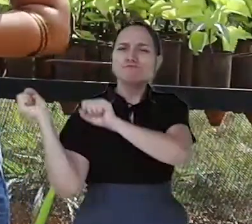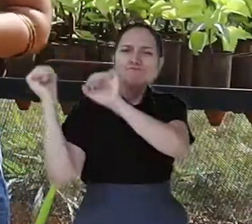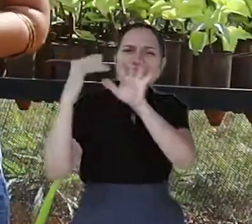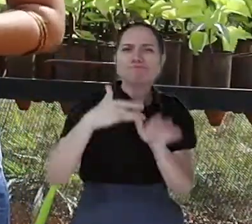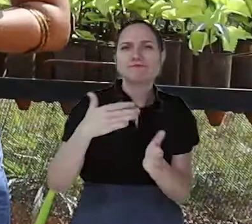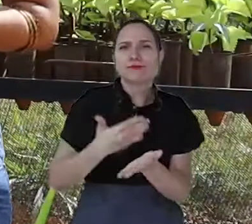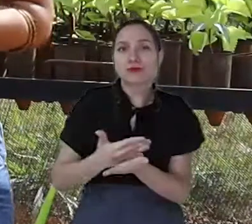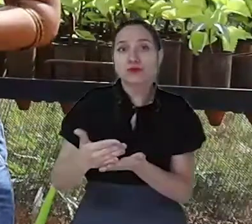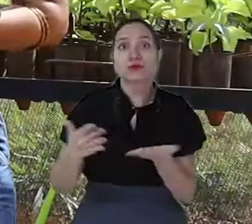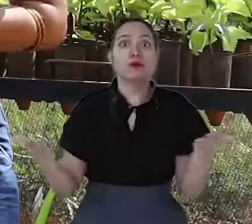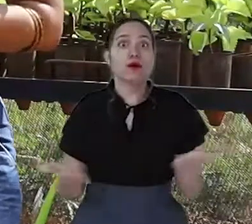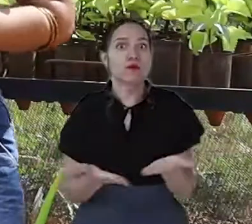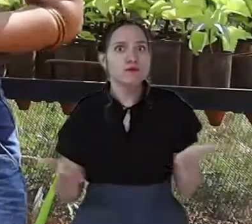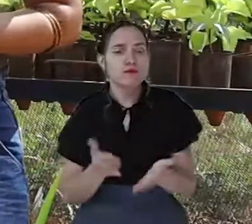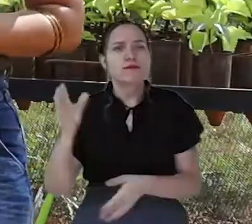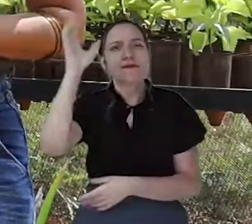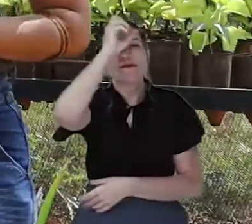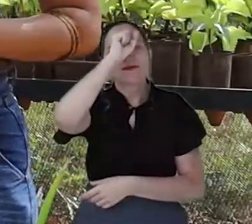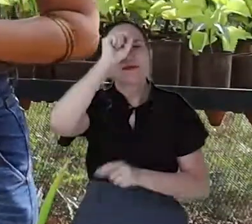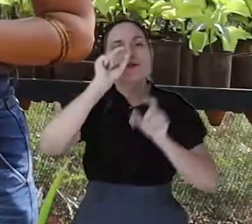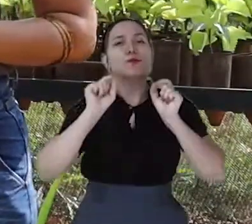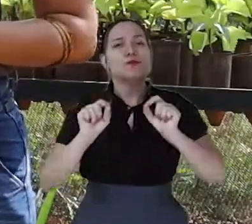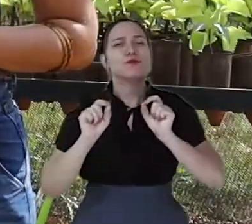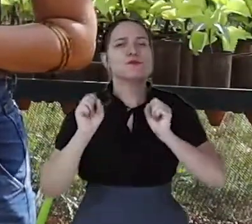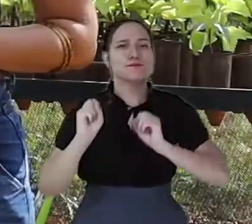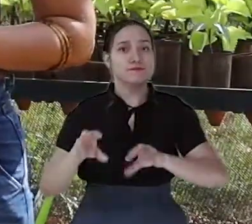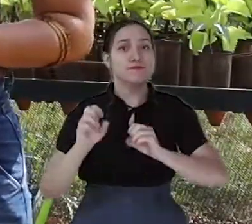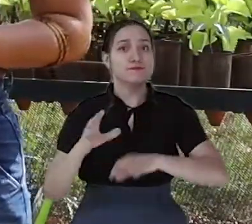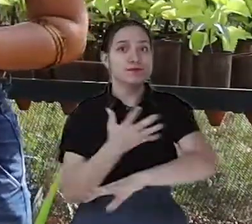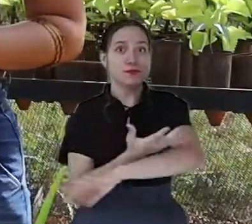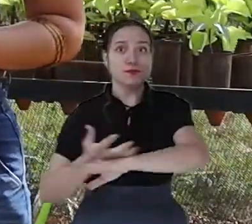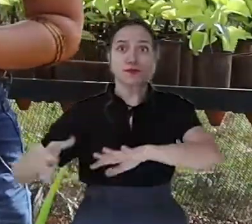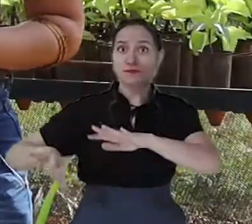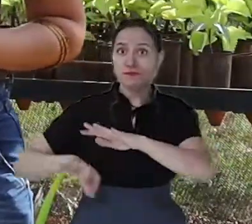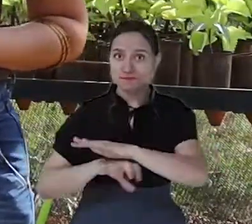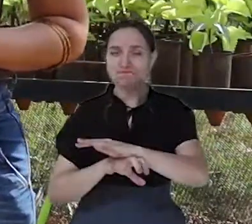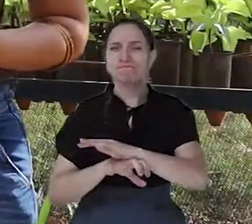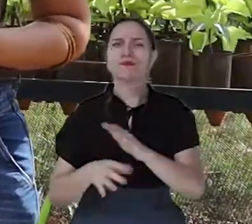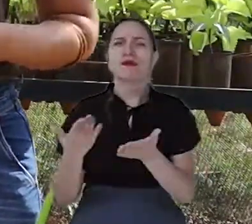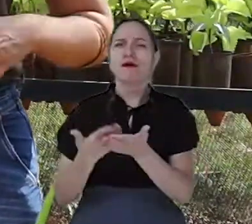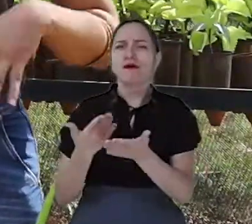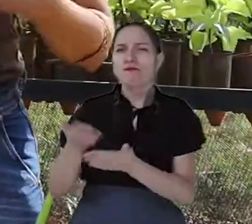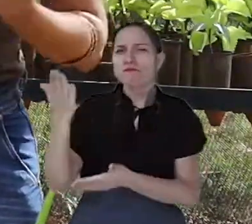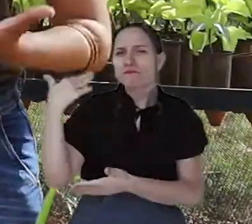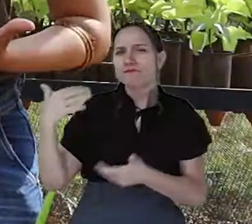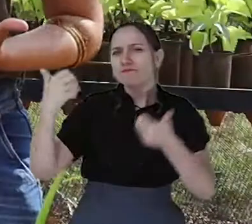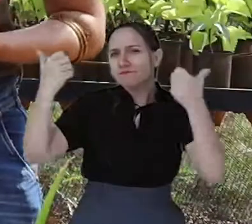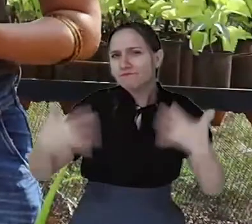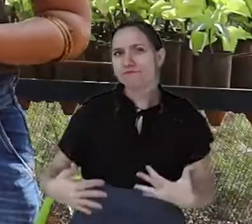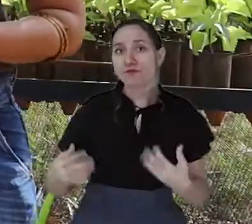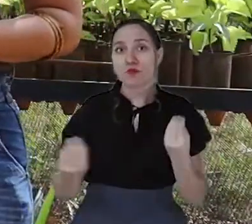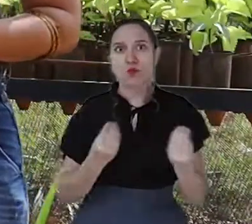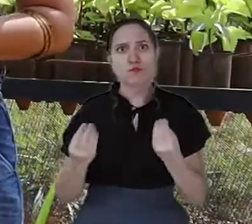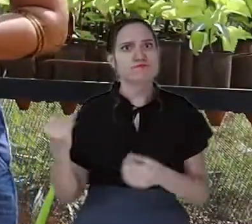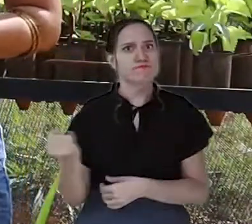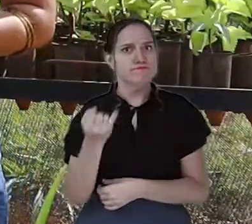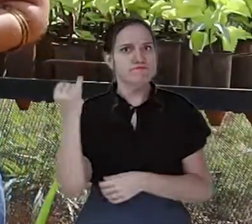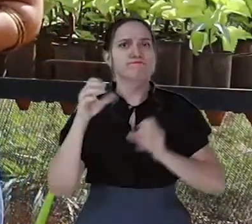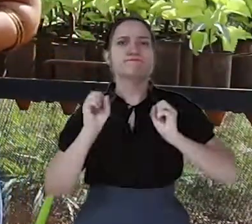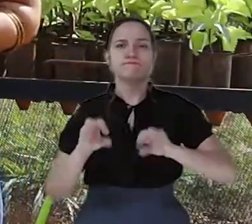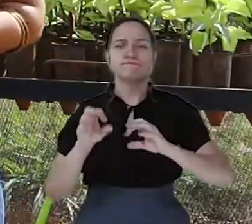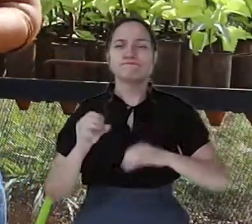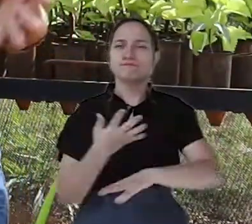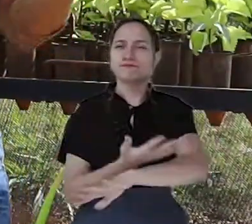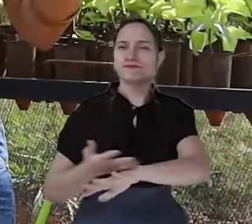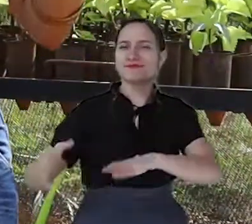agora a gente está aprendendo um pouco mais sobre educação ambiental. Então, na nossa última aula, nós falamos sobre a importância da educação ambiental